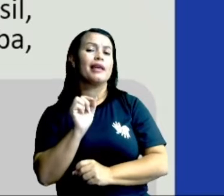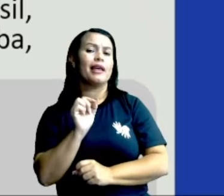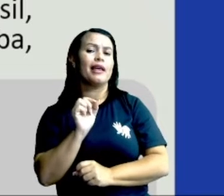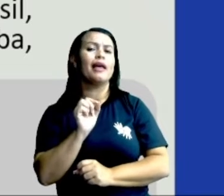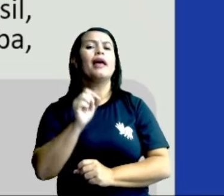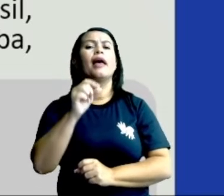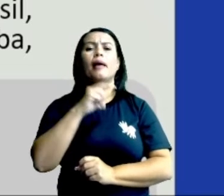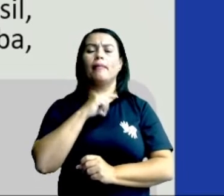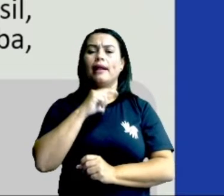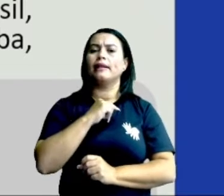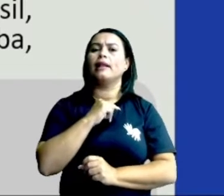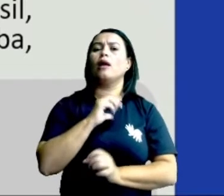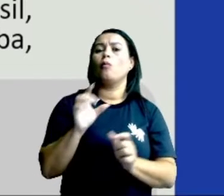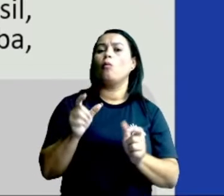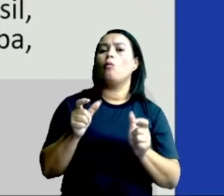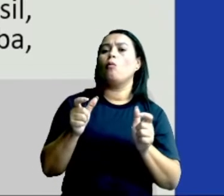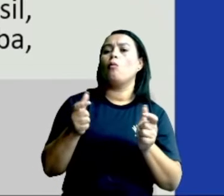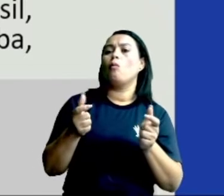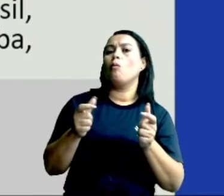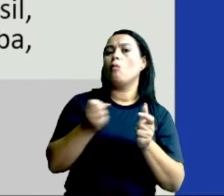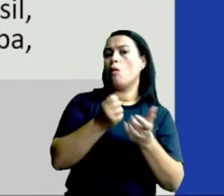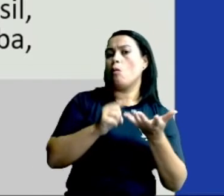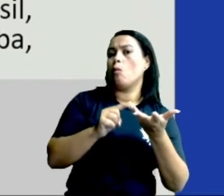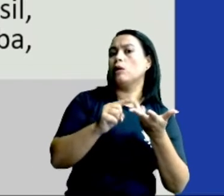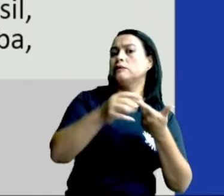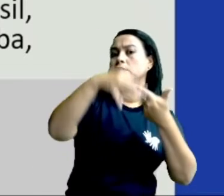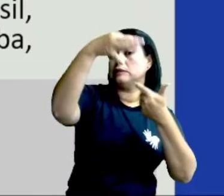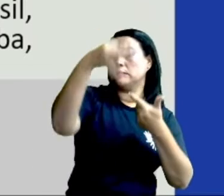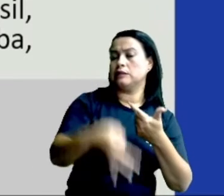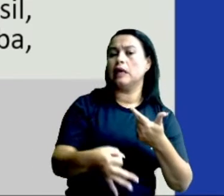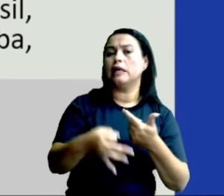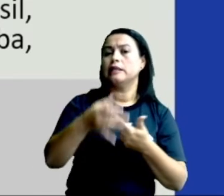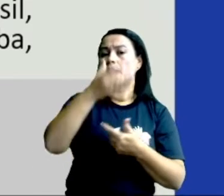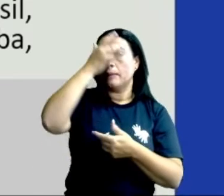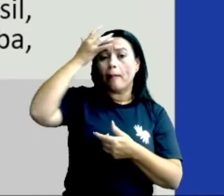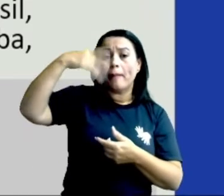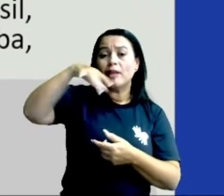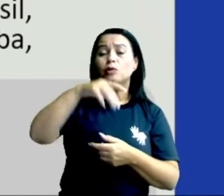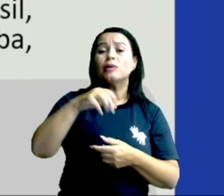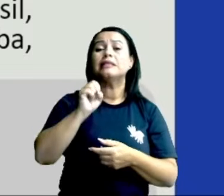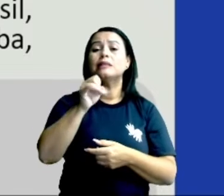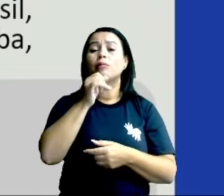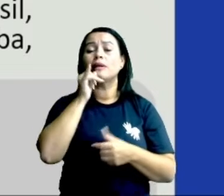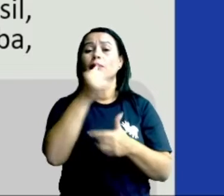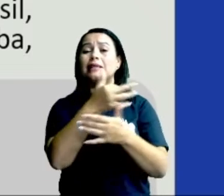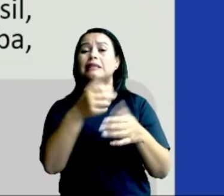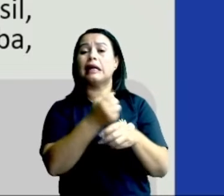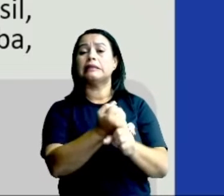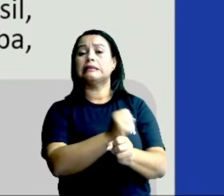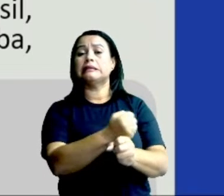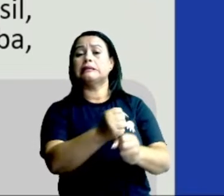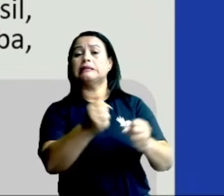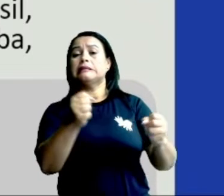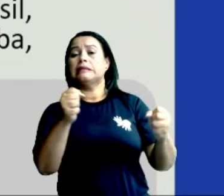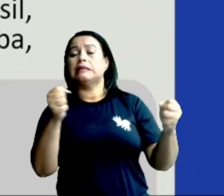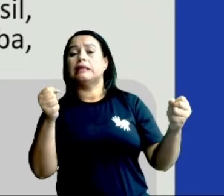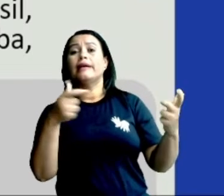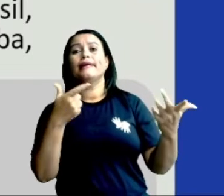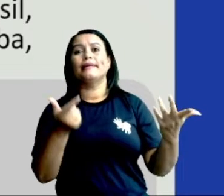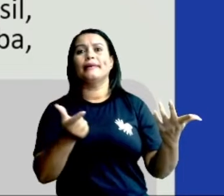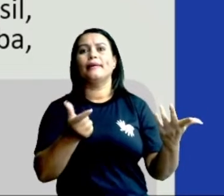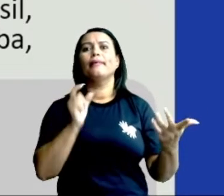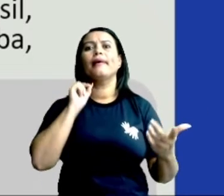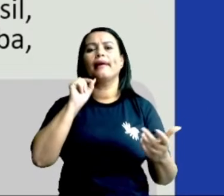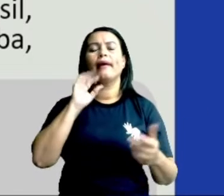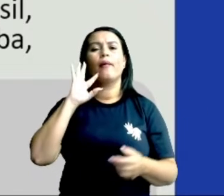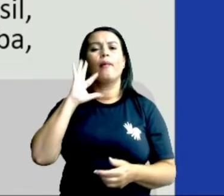determinado número de habitantes e se aquela cidade crescer demasiadamente, o que é que acontece?